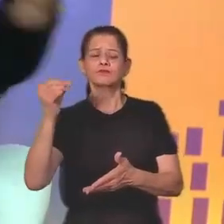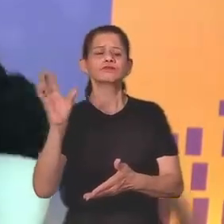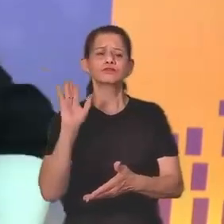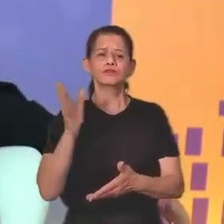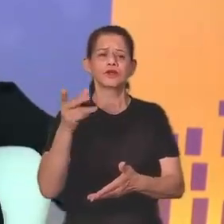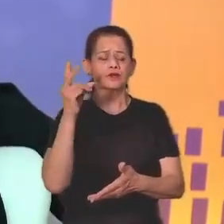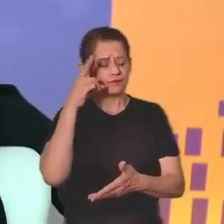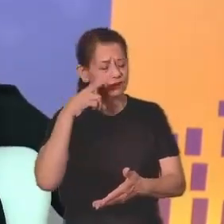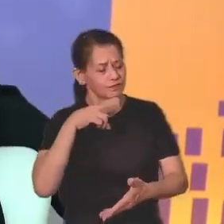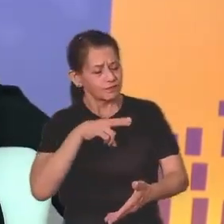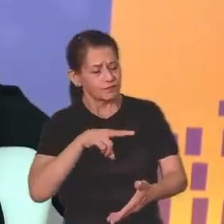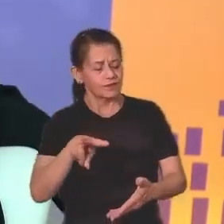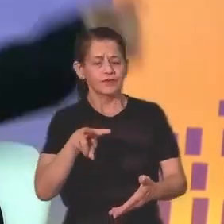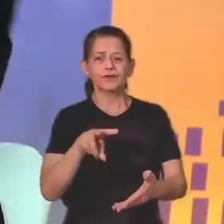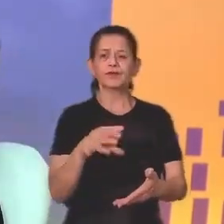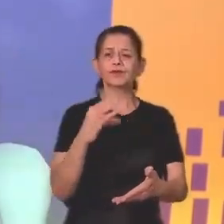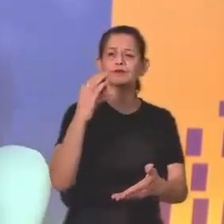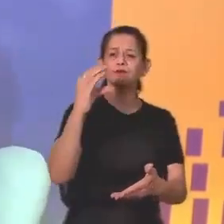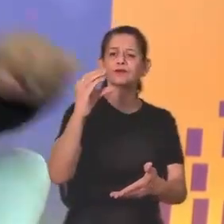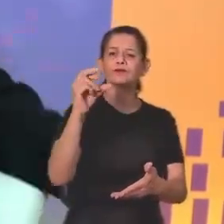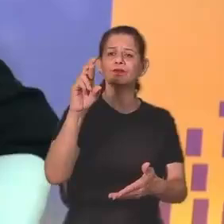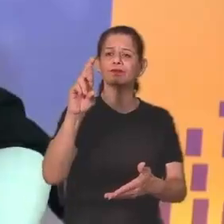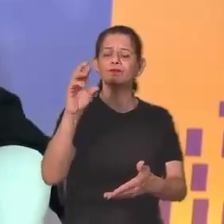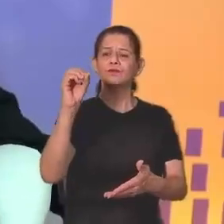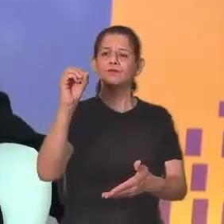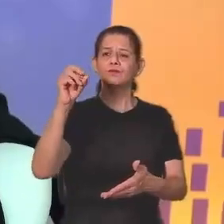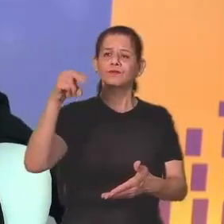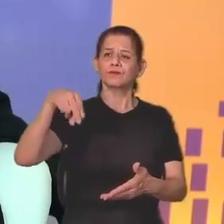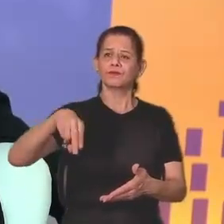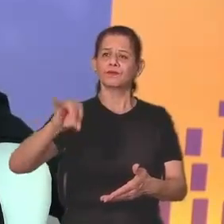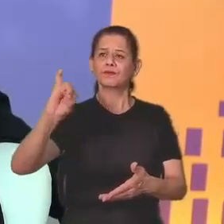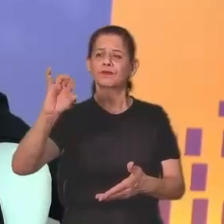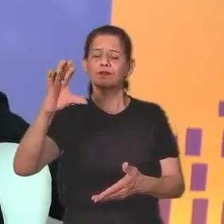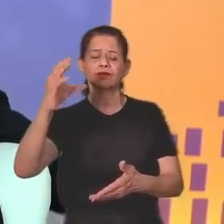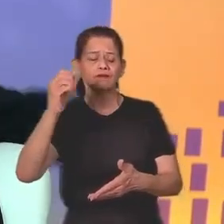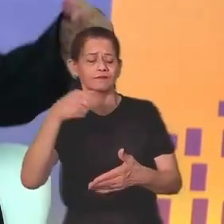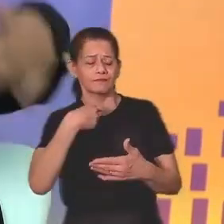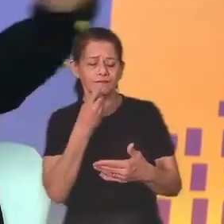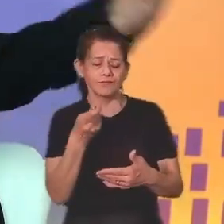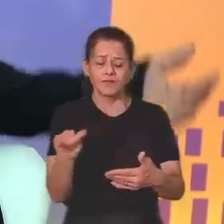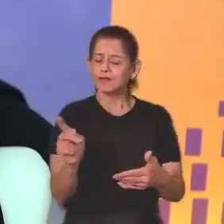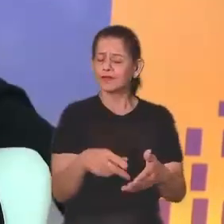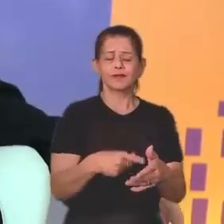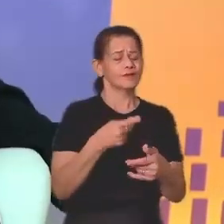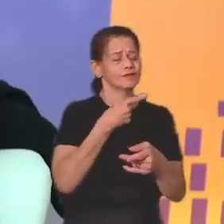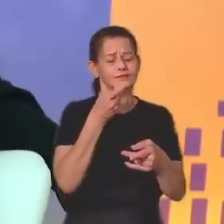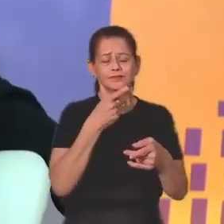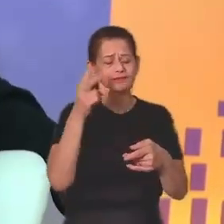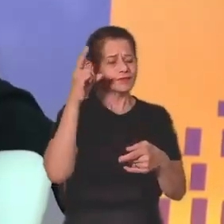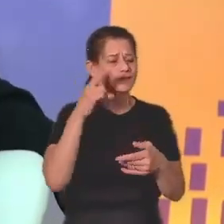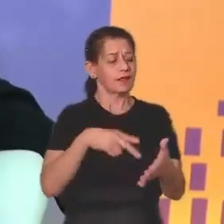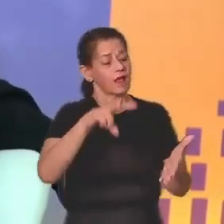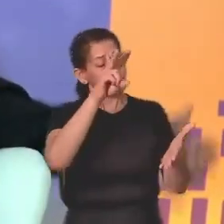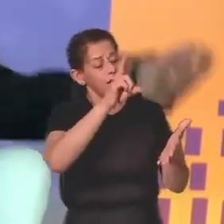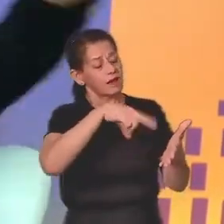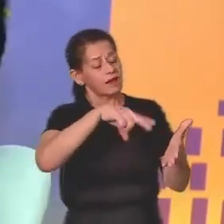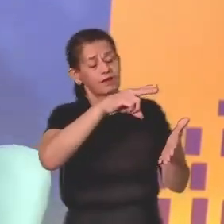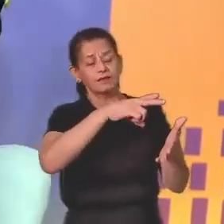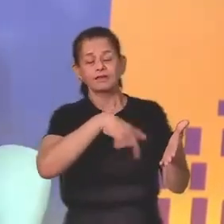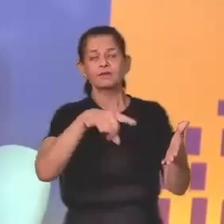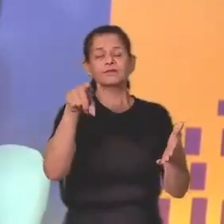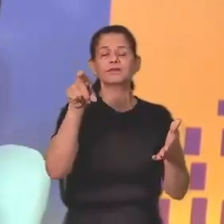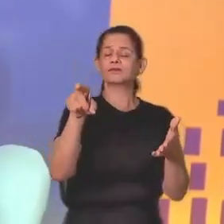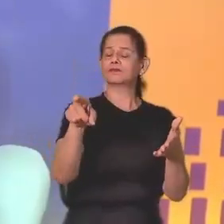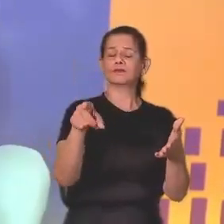eu falo que é crônica, né? Ela está até no livro também. Mas, então, eu li para ela, mas depois